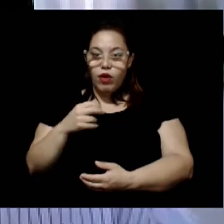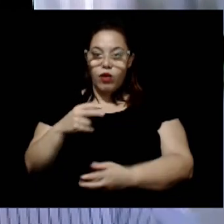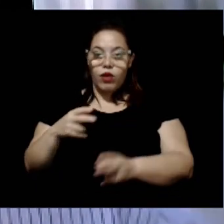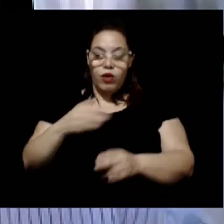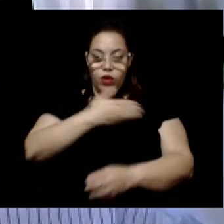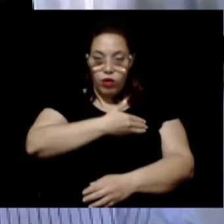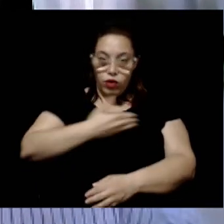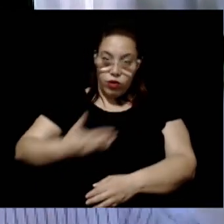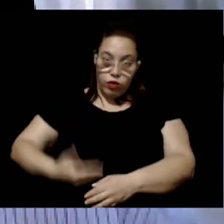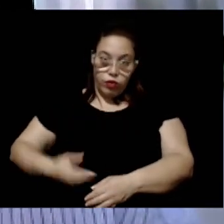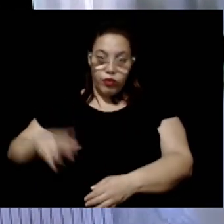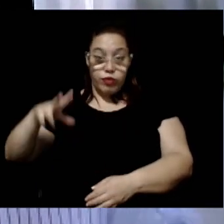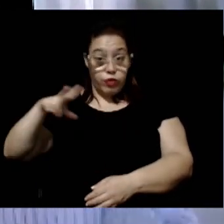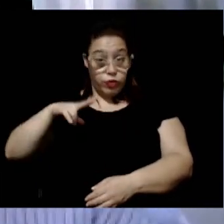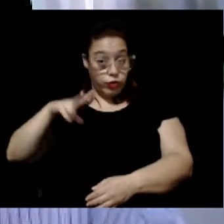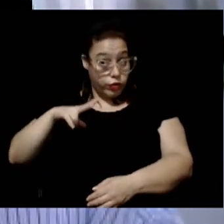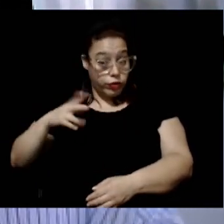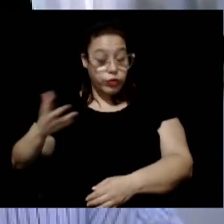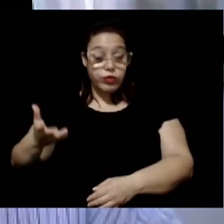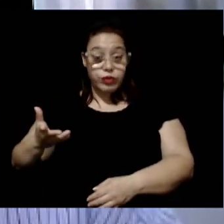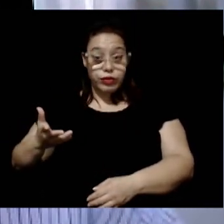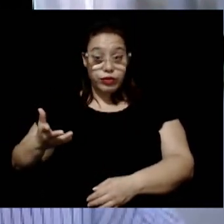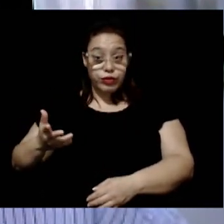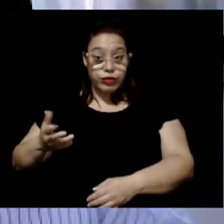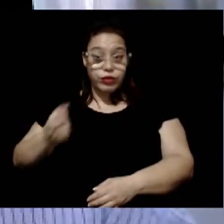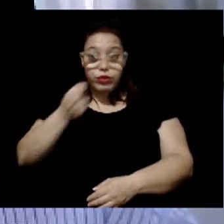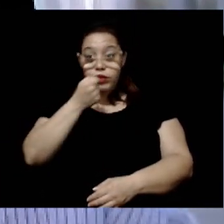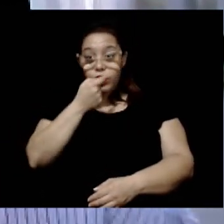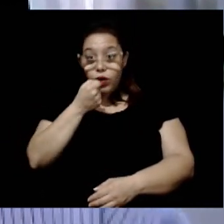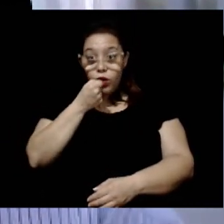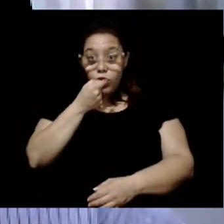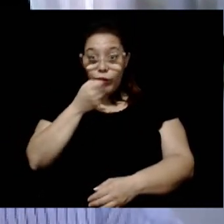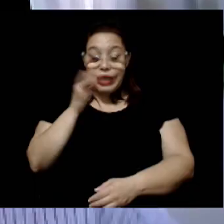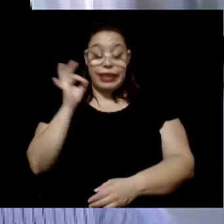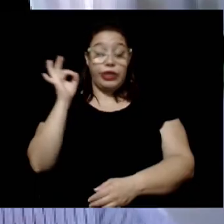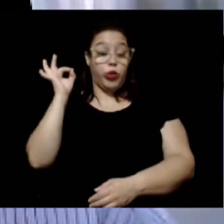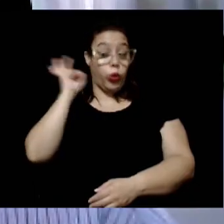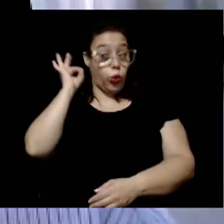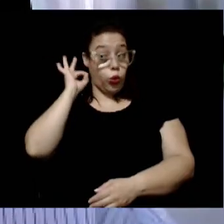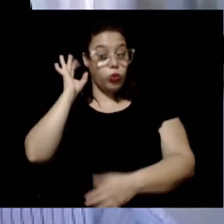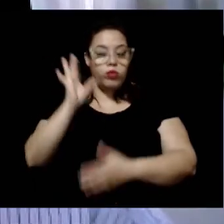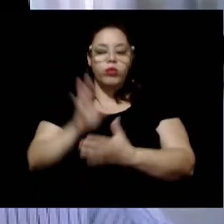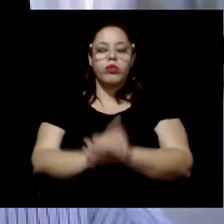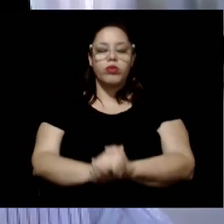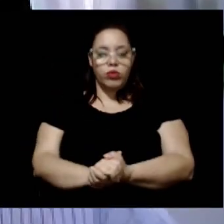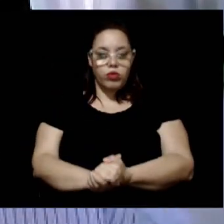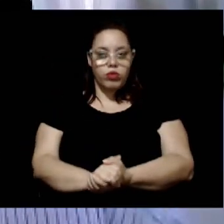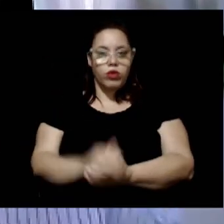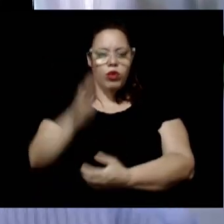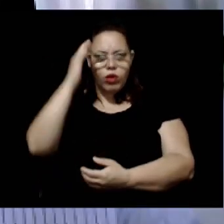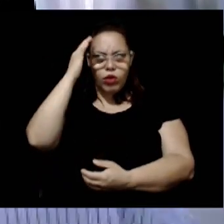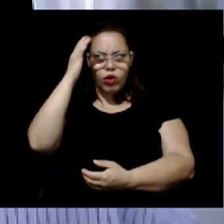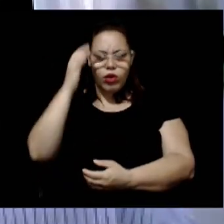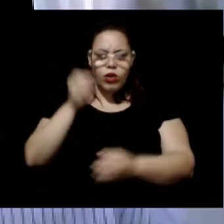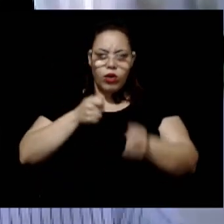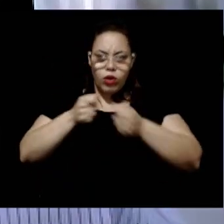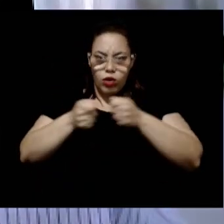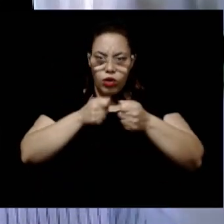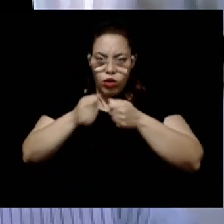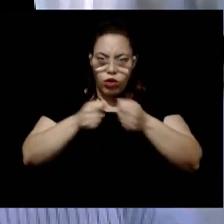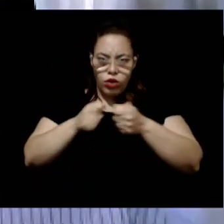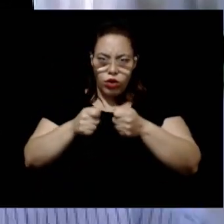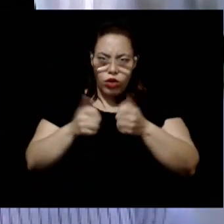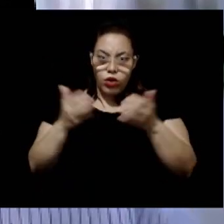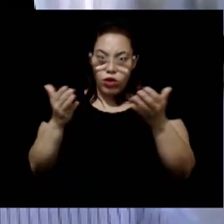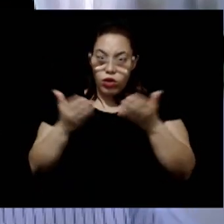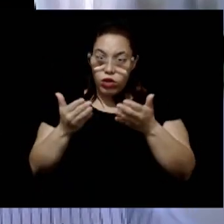setor privado, e às vezes medicamentos sofisticados, e que requerem aí um controle de perto. Já algumas